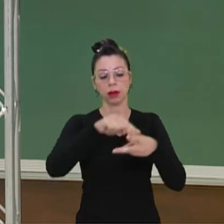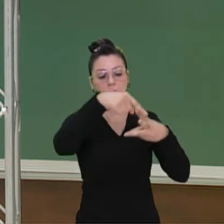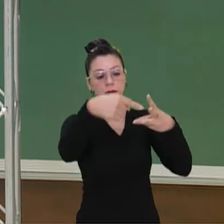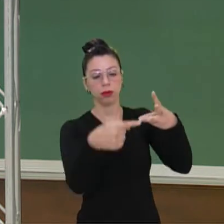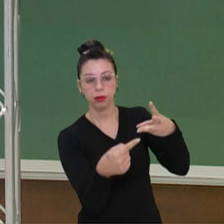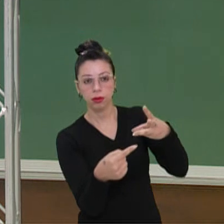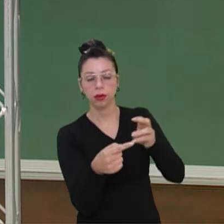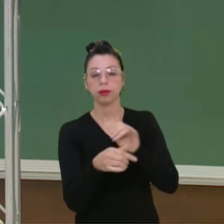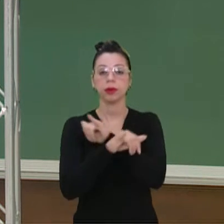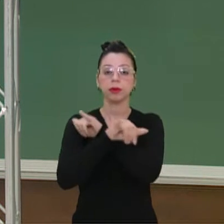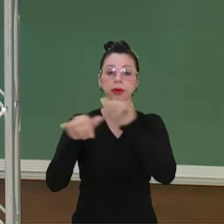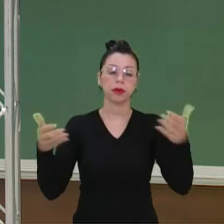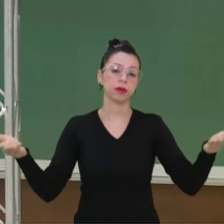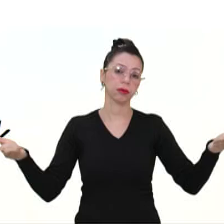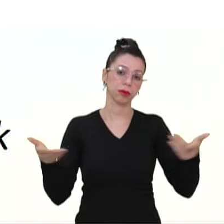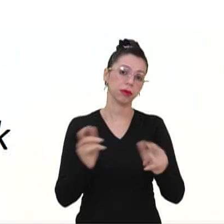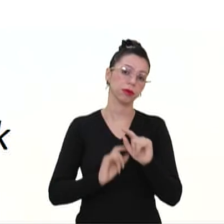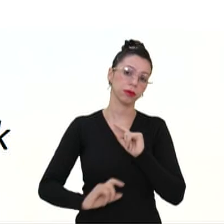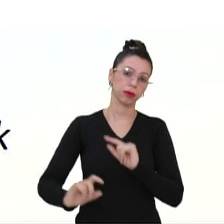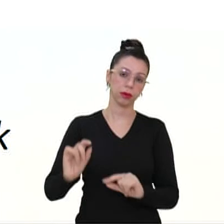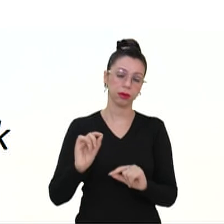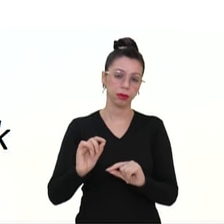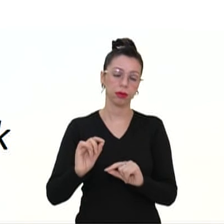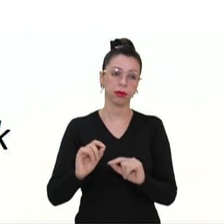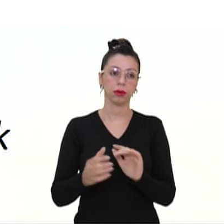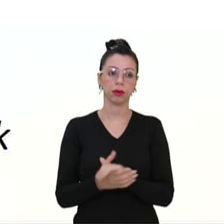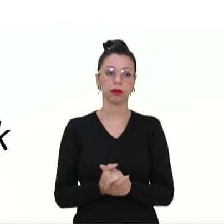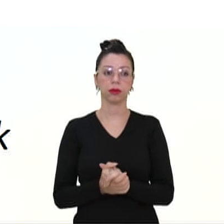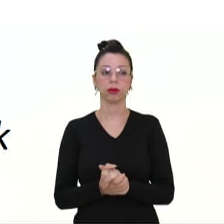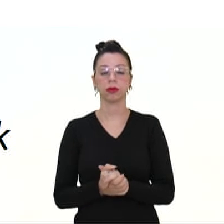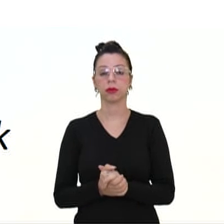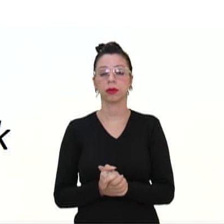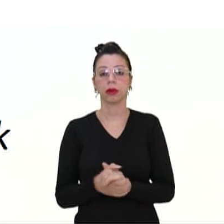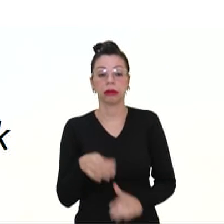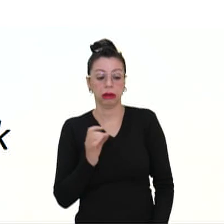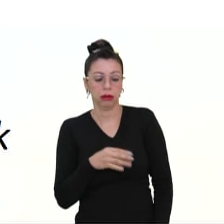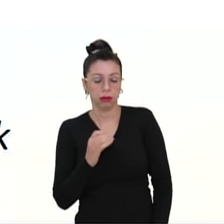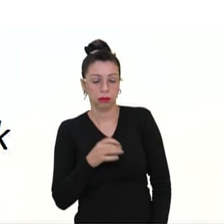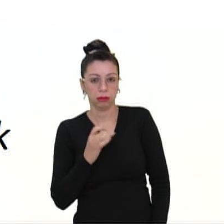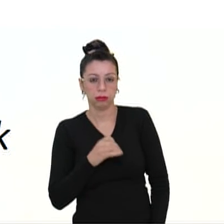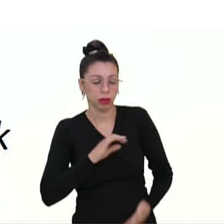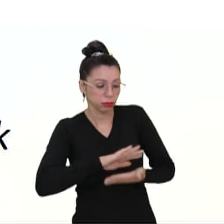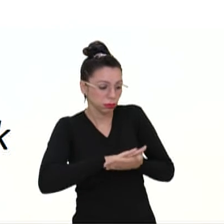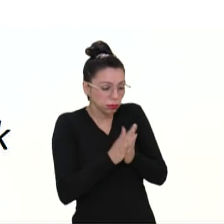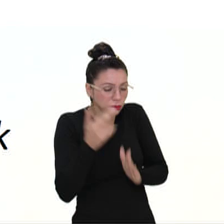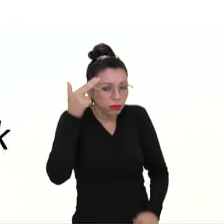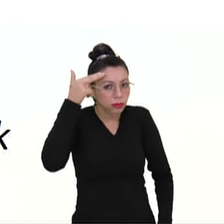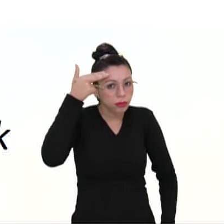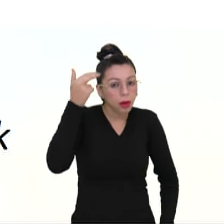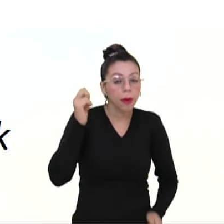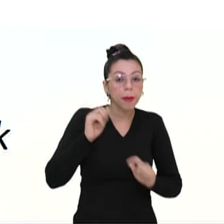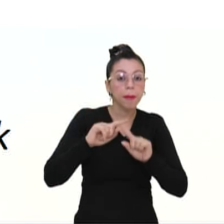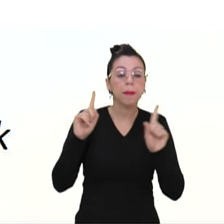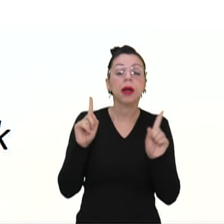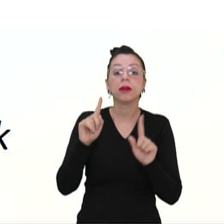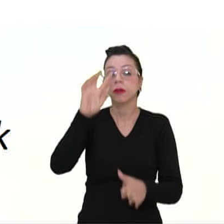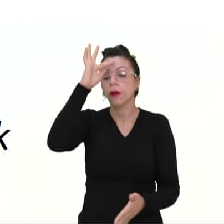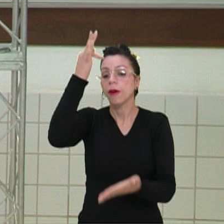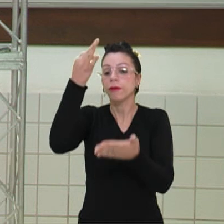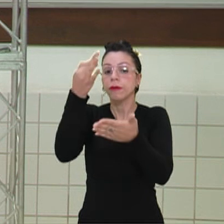E a mensagem que eu tenho hoje para ti? O medo pode destruir os seus sonhos, mas a sua fé alimenta o seu